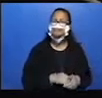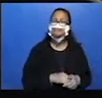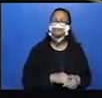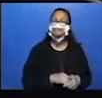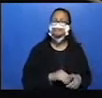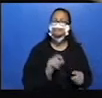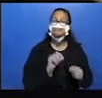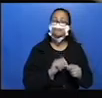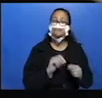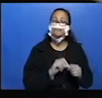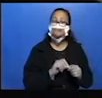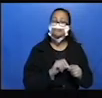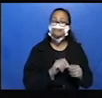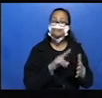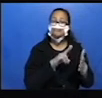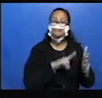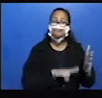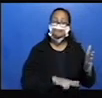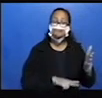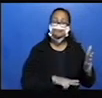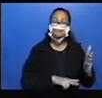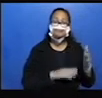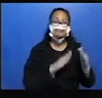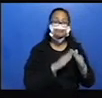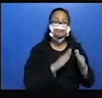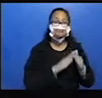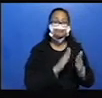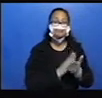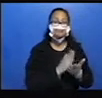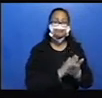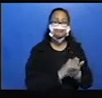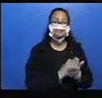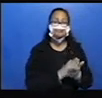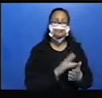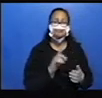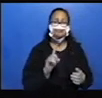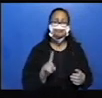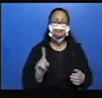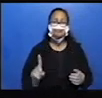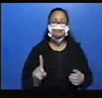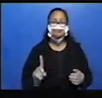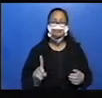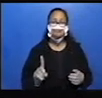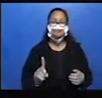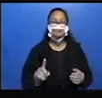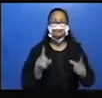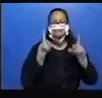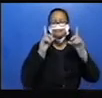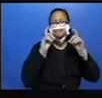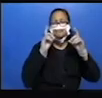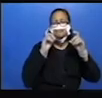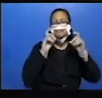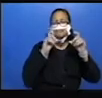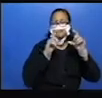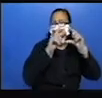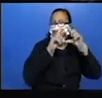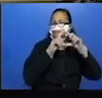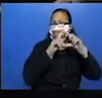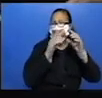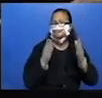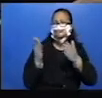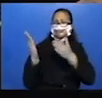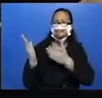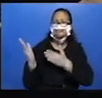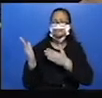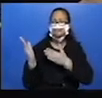Faça a leitura em sua casa do Você Sabia, da página 11. Gente, olha uma foto das pirâmides de Gizé e de